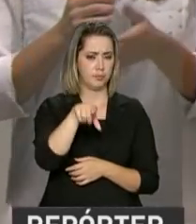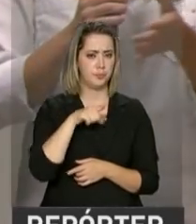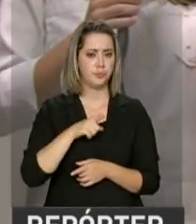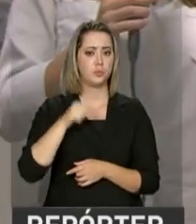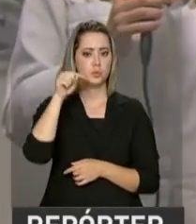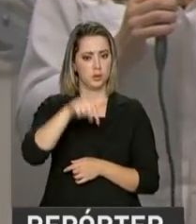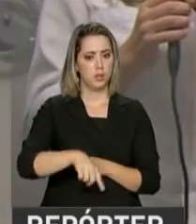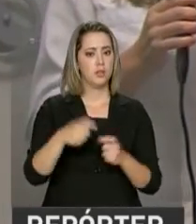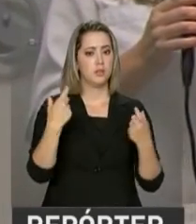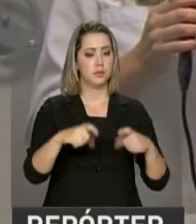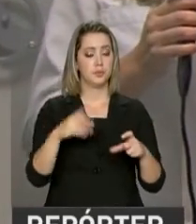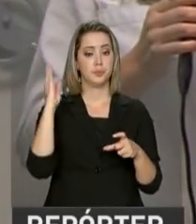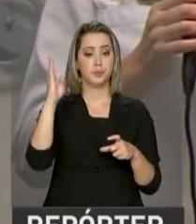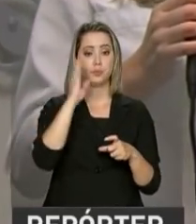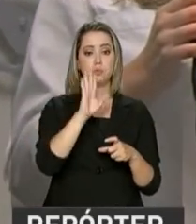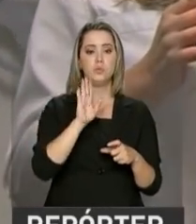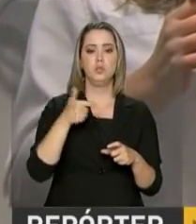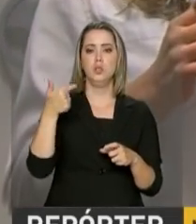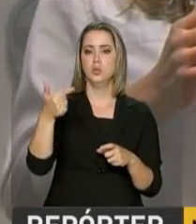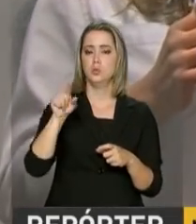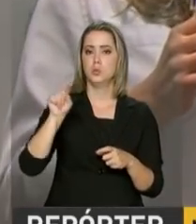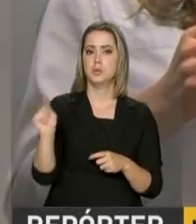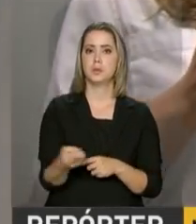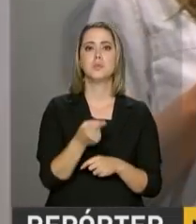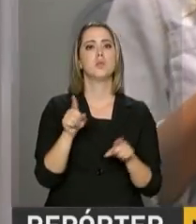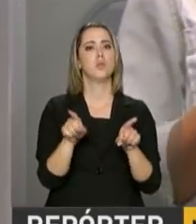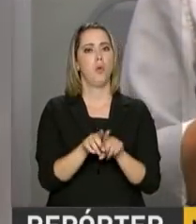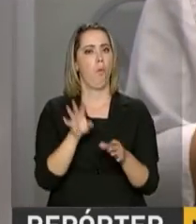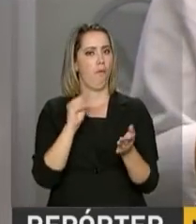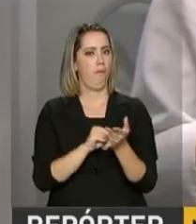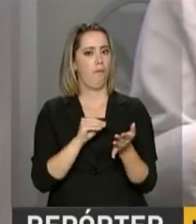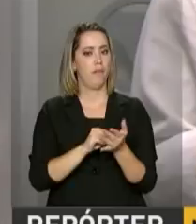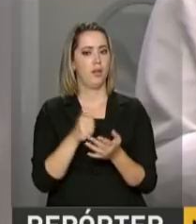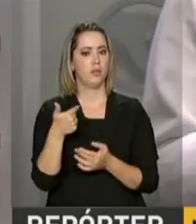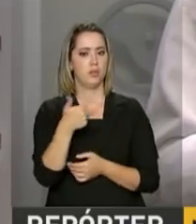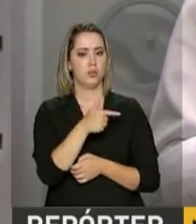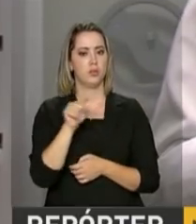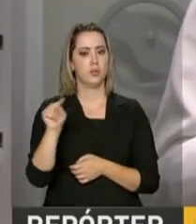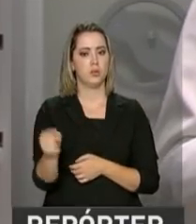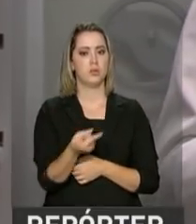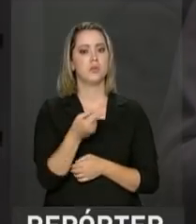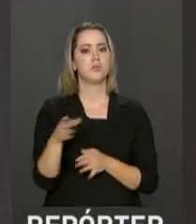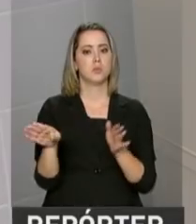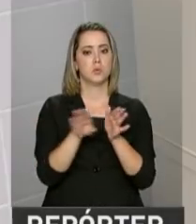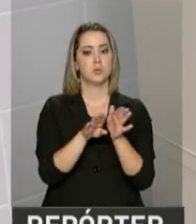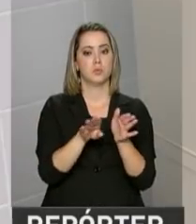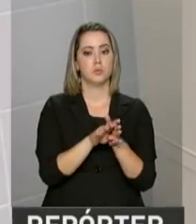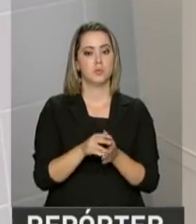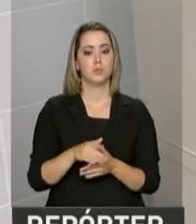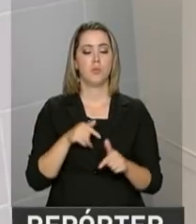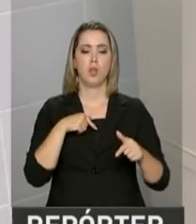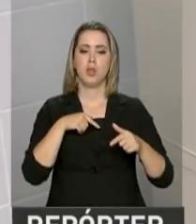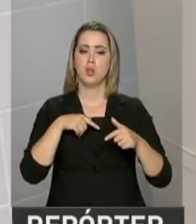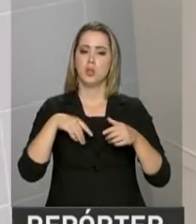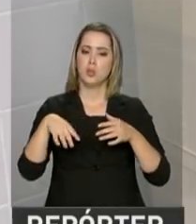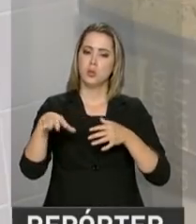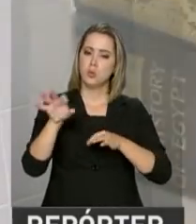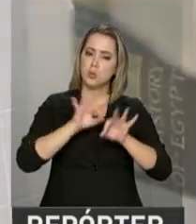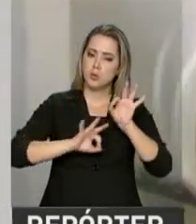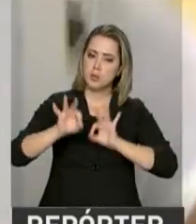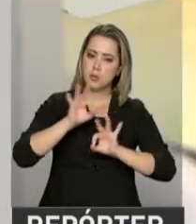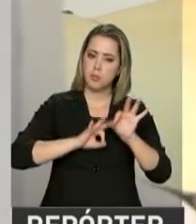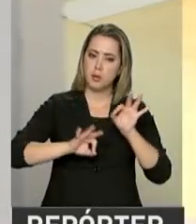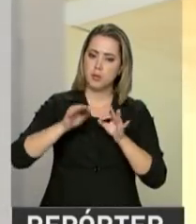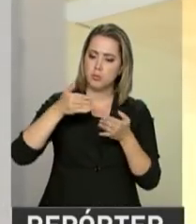das 2000 obras já catalogadas outras 12.000 devem preencher essas estantes do trabalho de de higienização